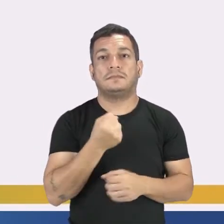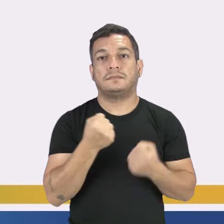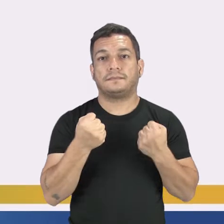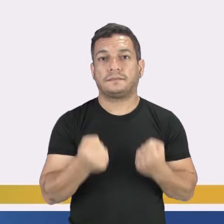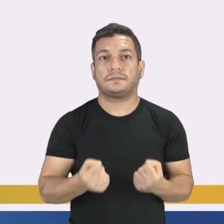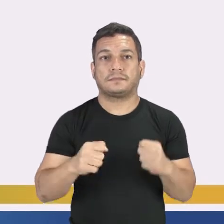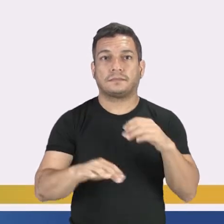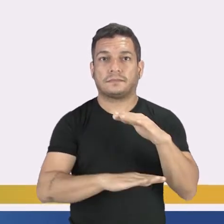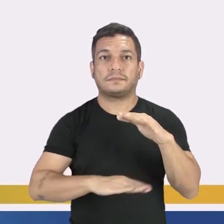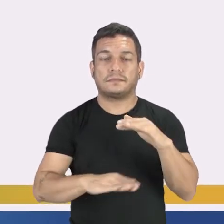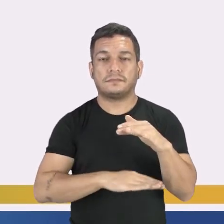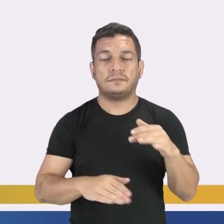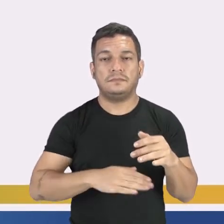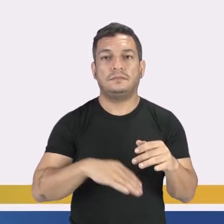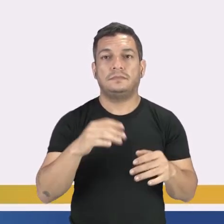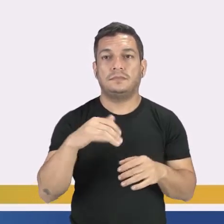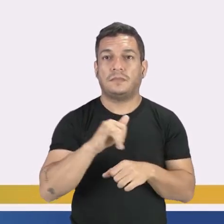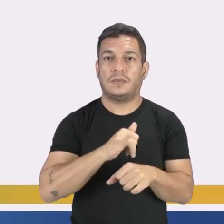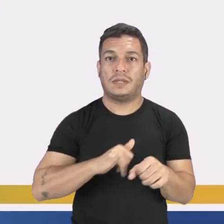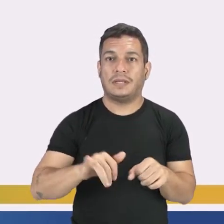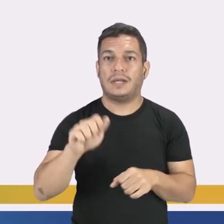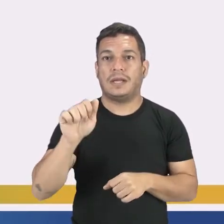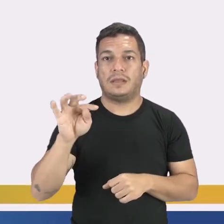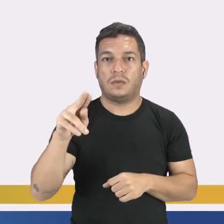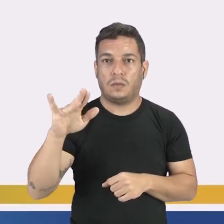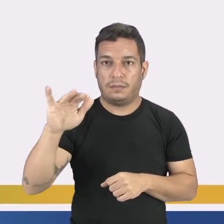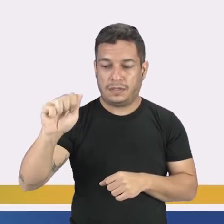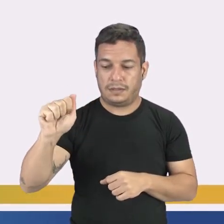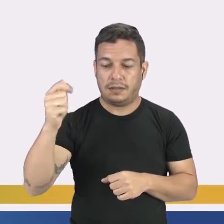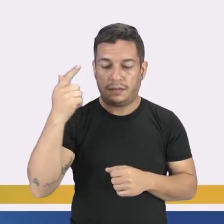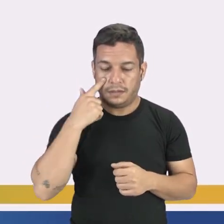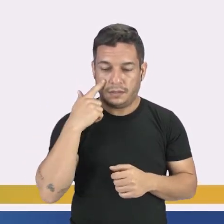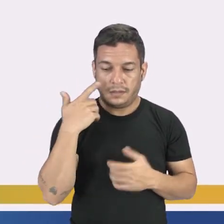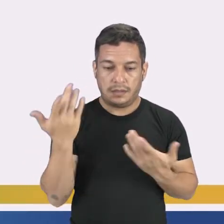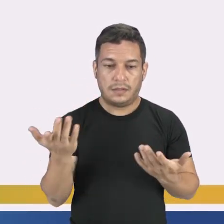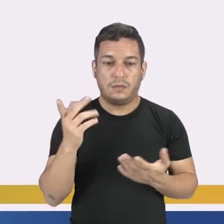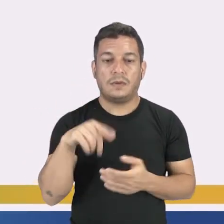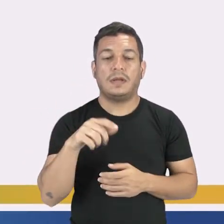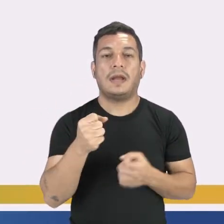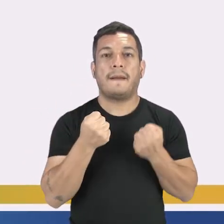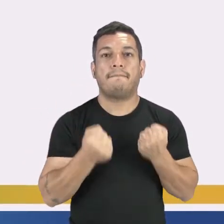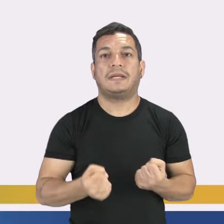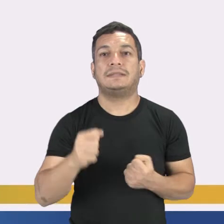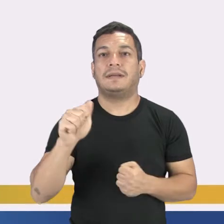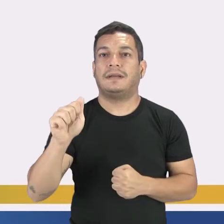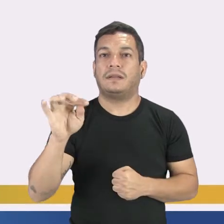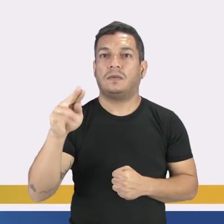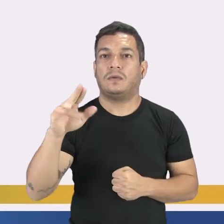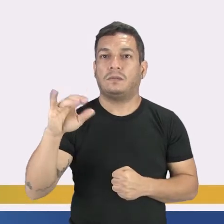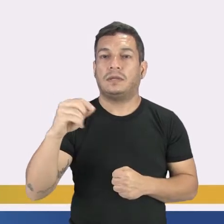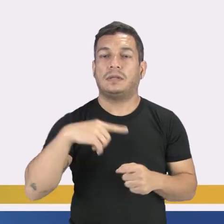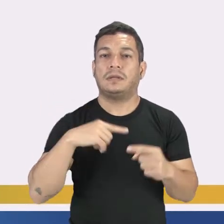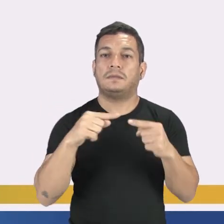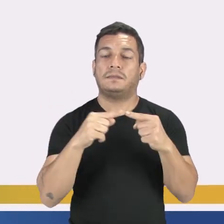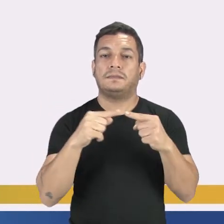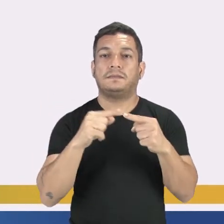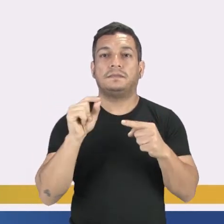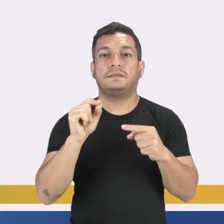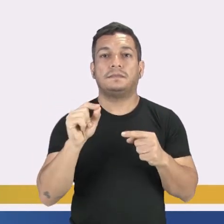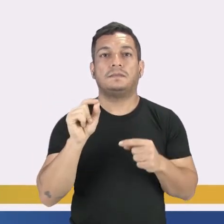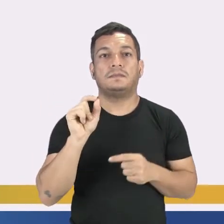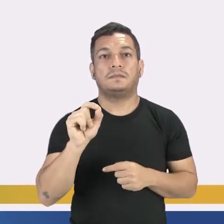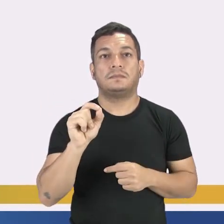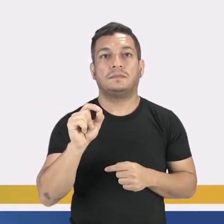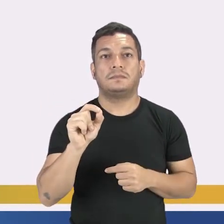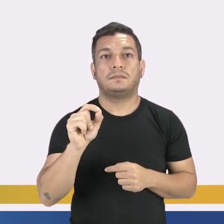na parte inferior, a massa atômica. Então, essa massa atômica, ela tem a ver com o